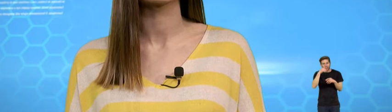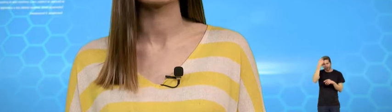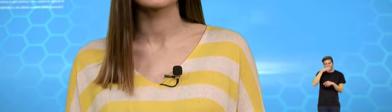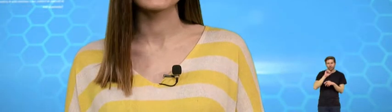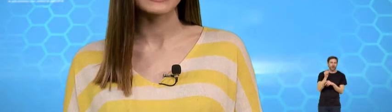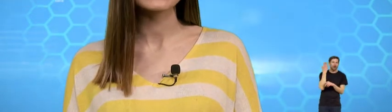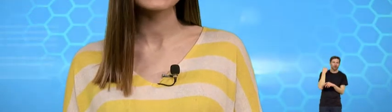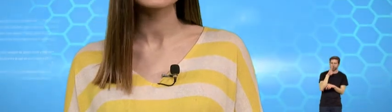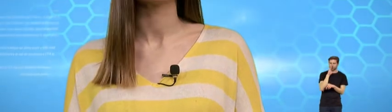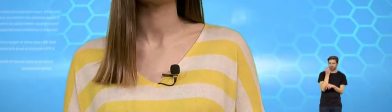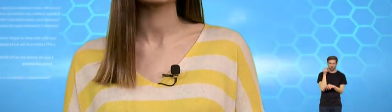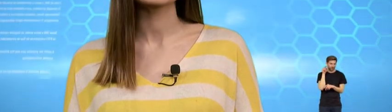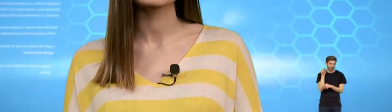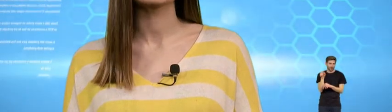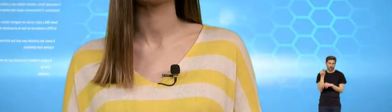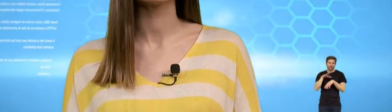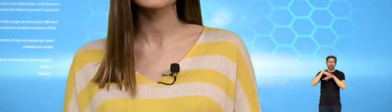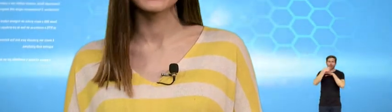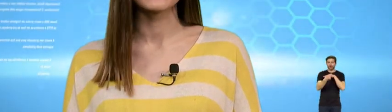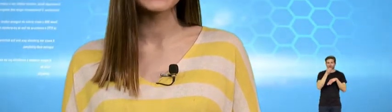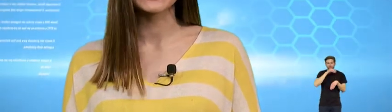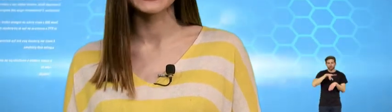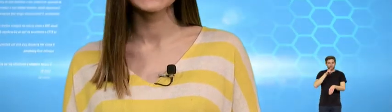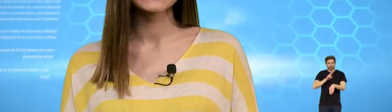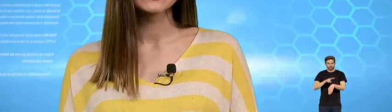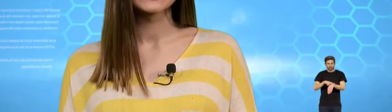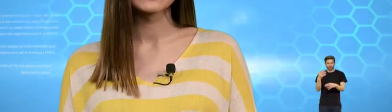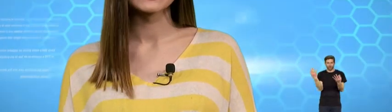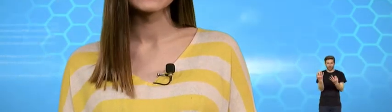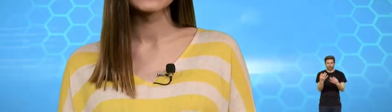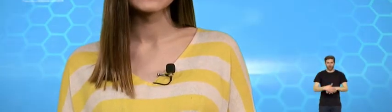história desde os tempos de estudante e mais tarde como diretora do jardim.